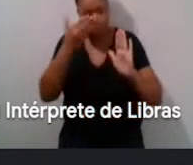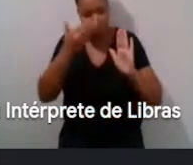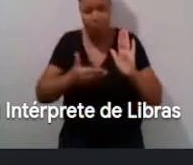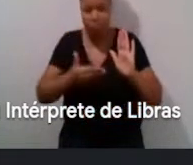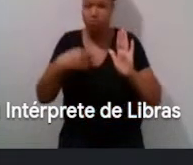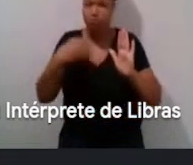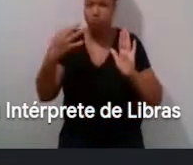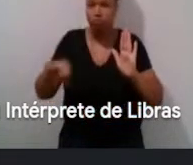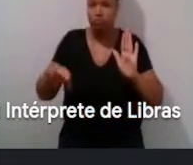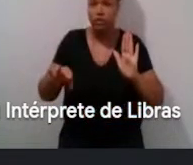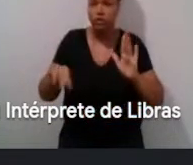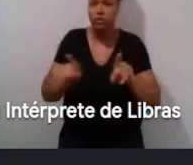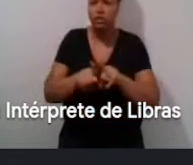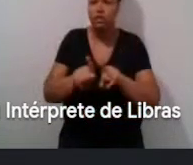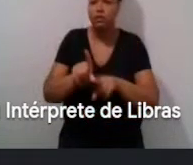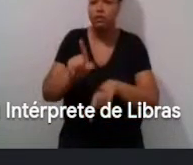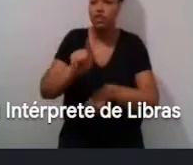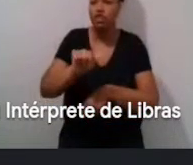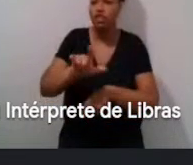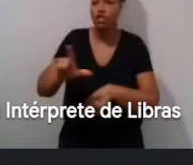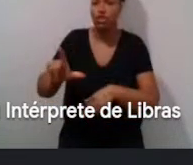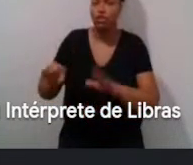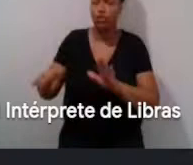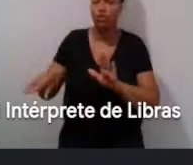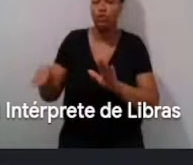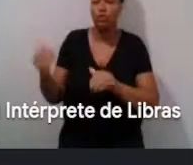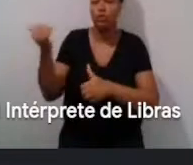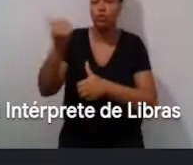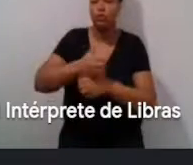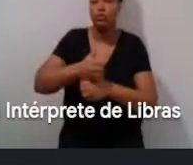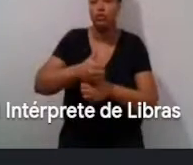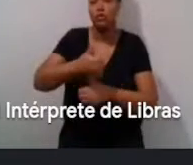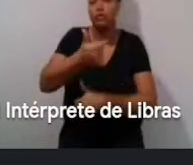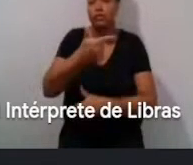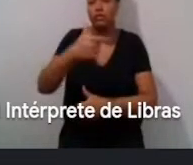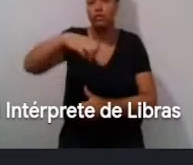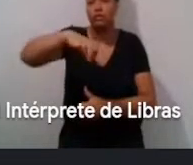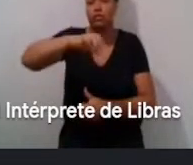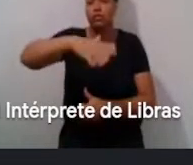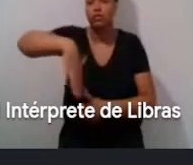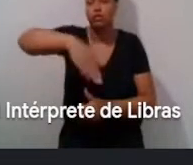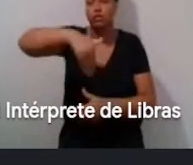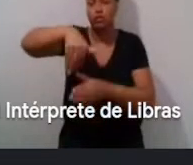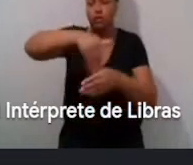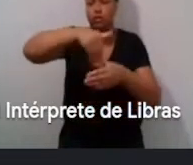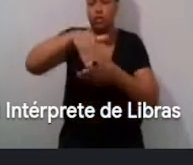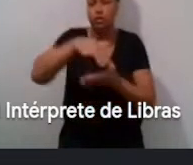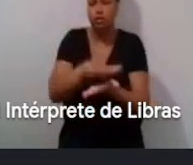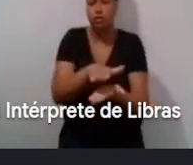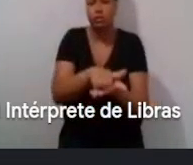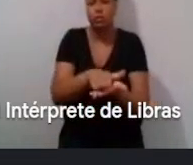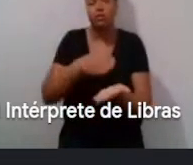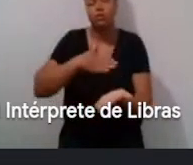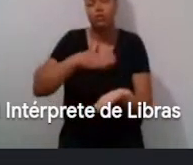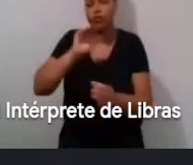Araújo como substituto na 29ª Zona Eleitoral de Palmas. É como voto.